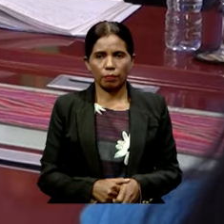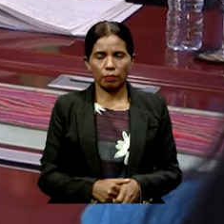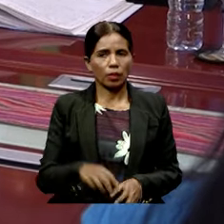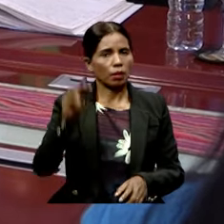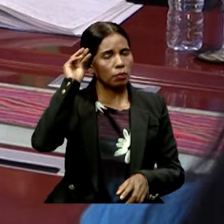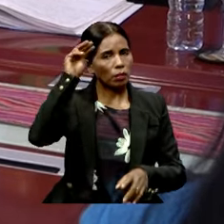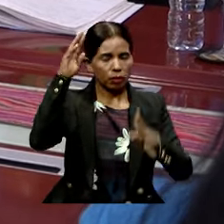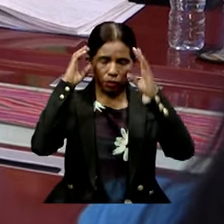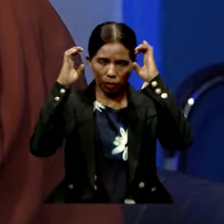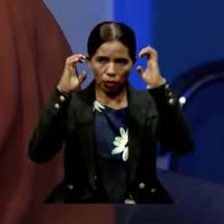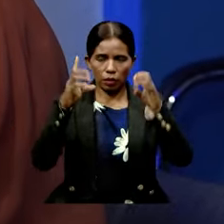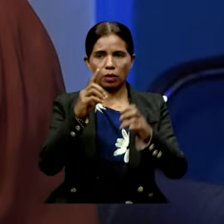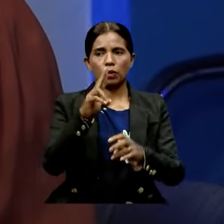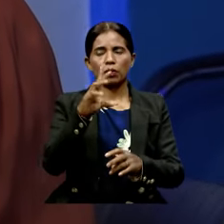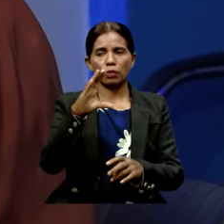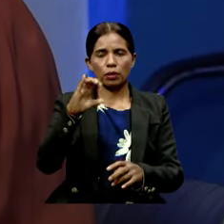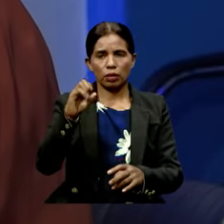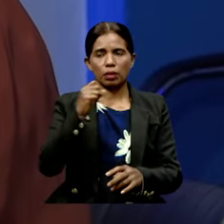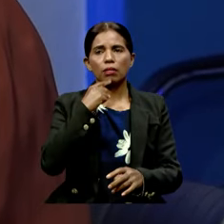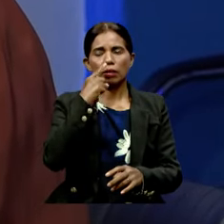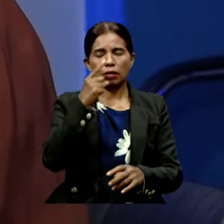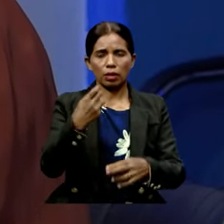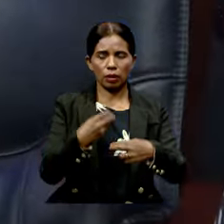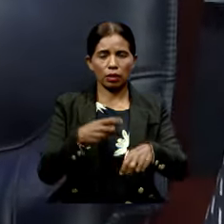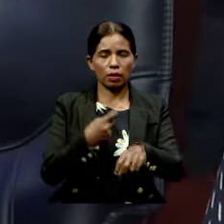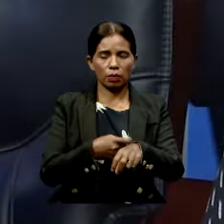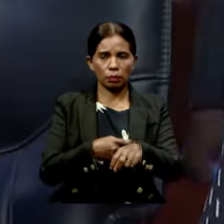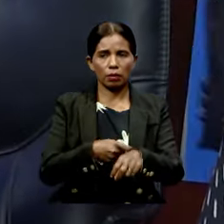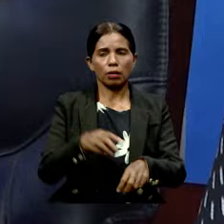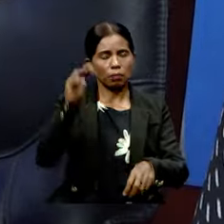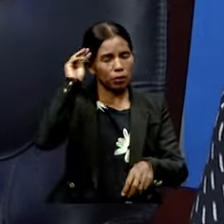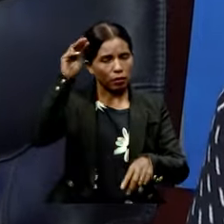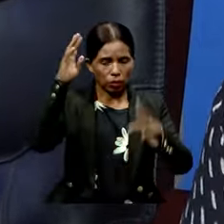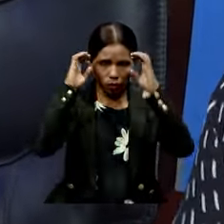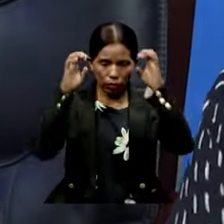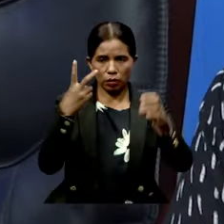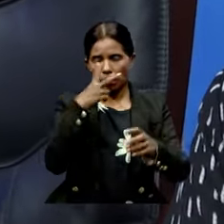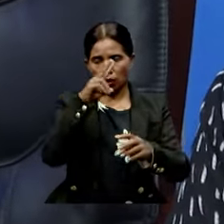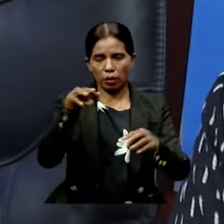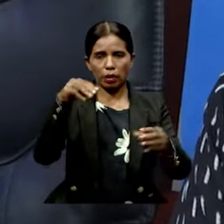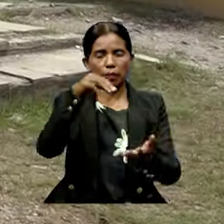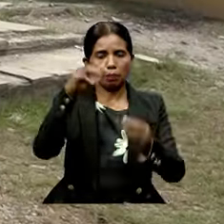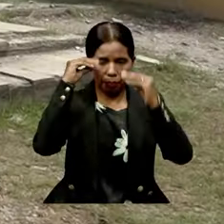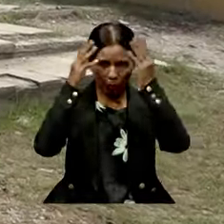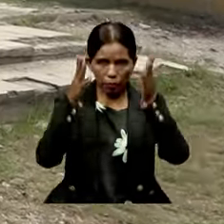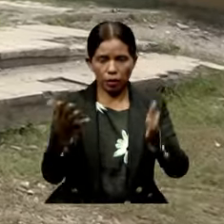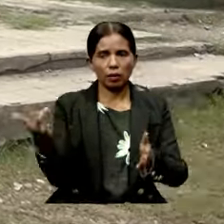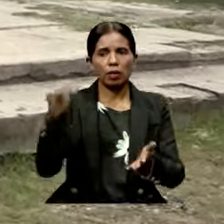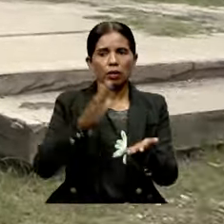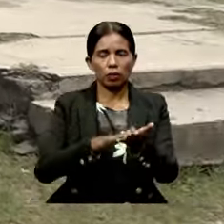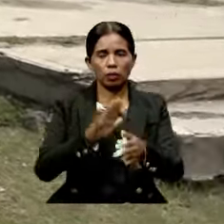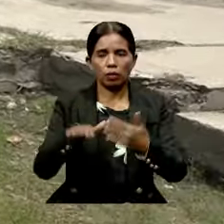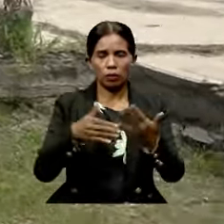Ministra da Educação Dulce de Jesus Soares Ateten e a tempo para que o Ministério da Educação se coloca professor Sira para a escola Sira NB